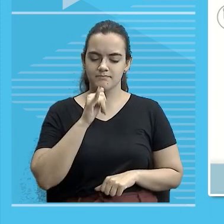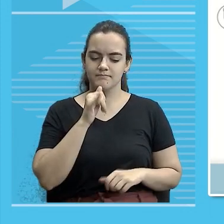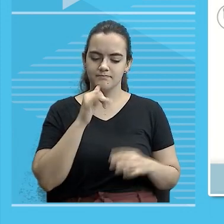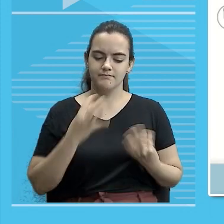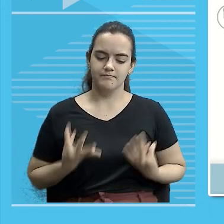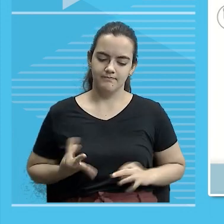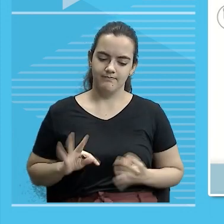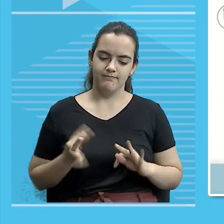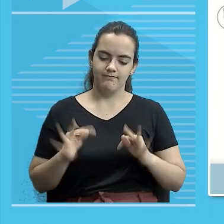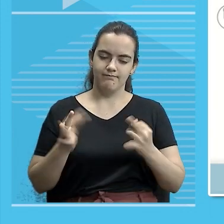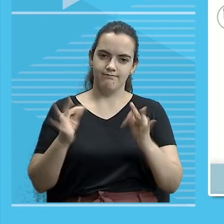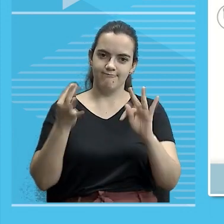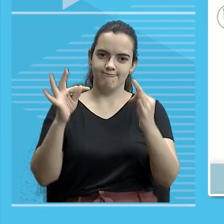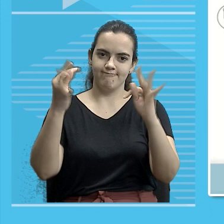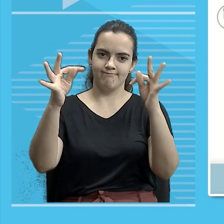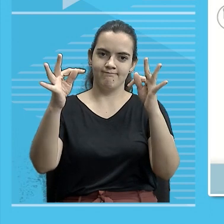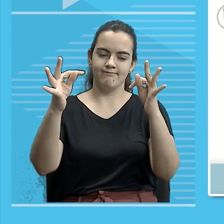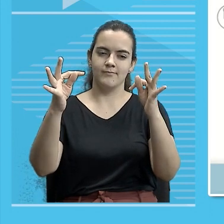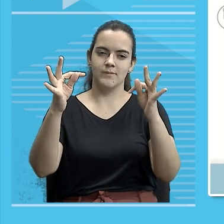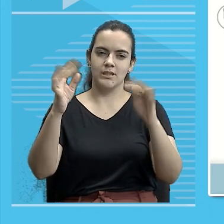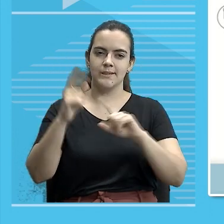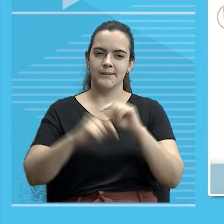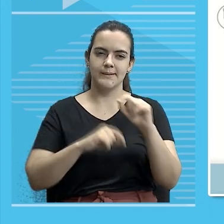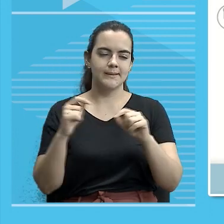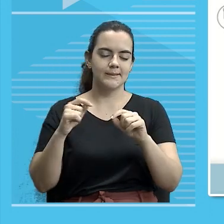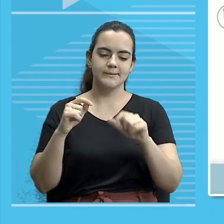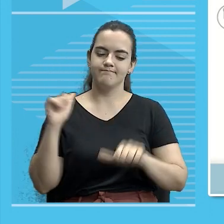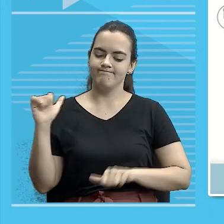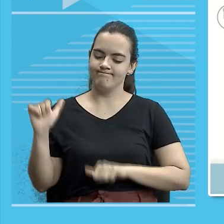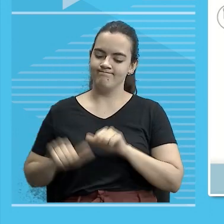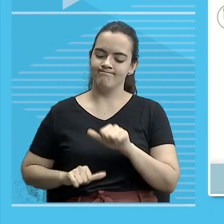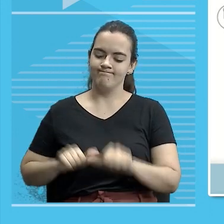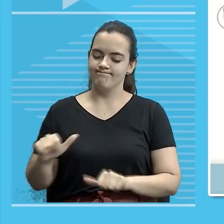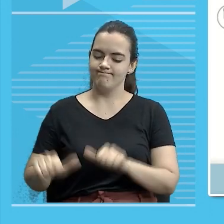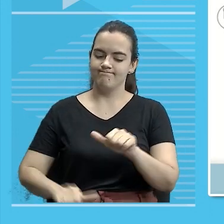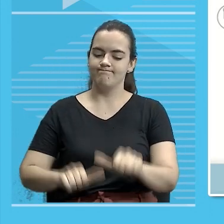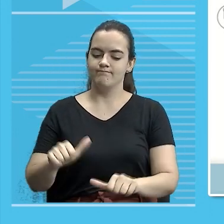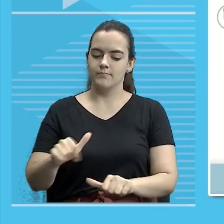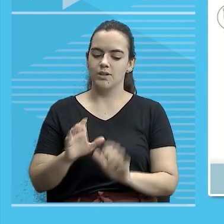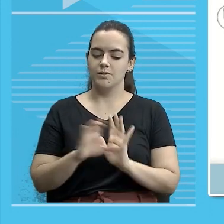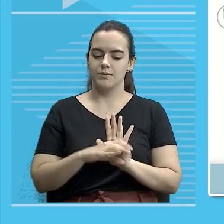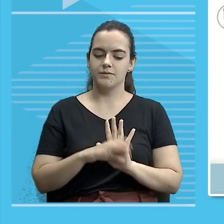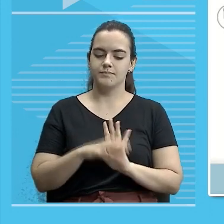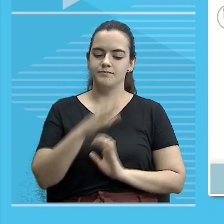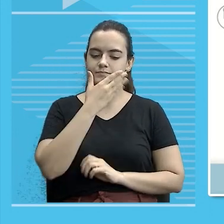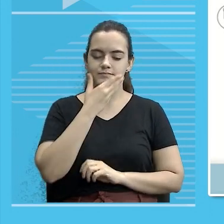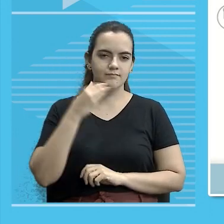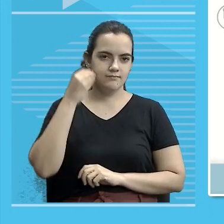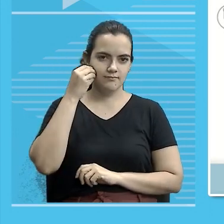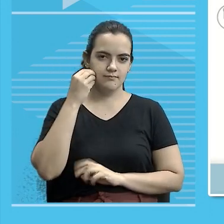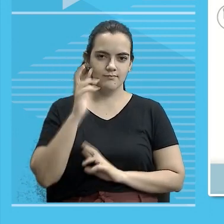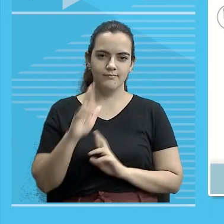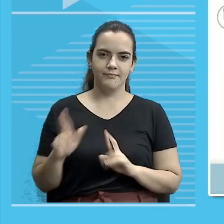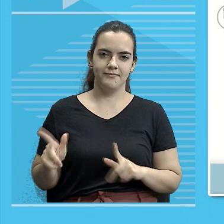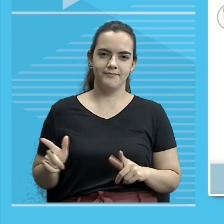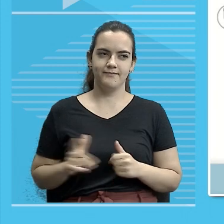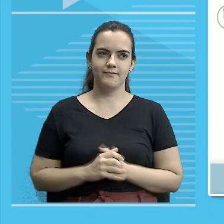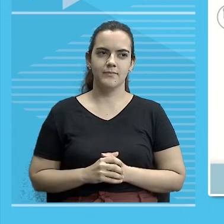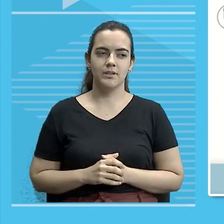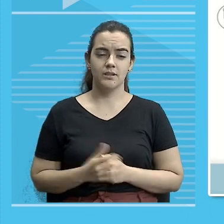vai mudando as ideias sobre a qualidade antigamente qualidade gente